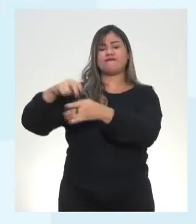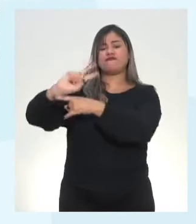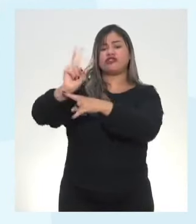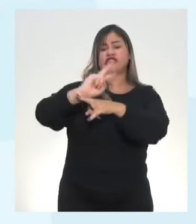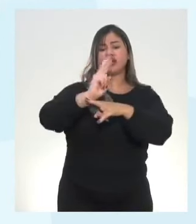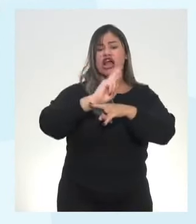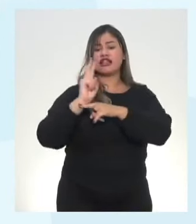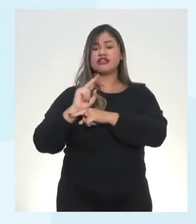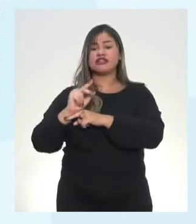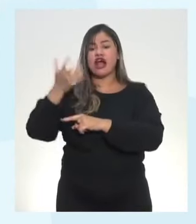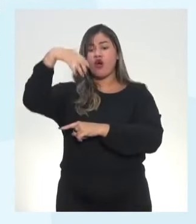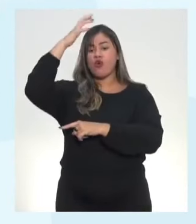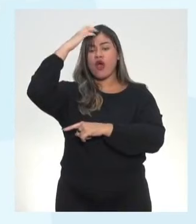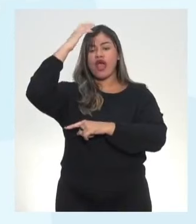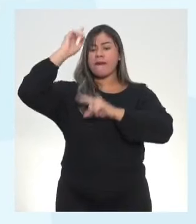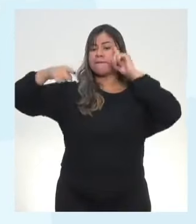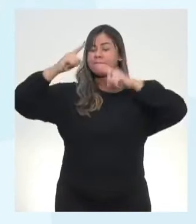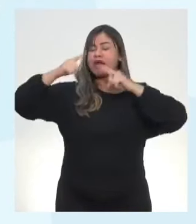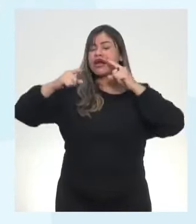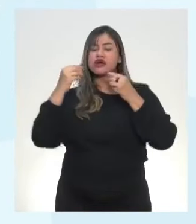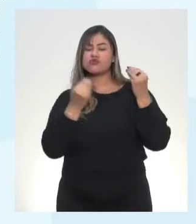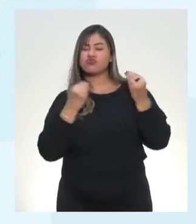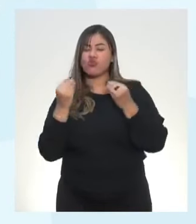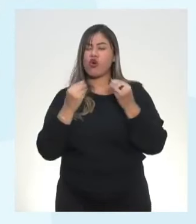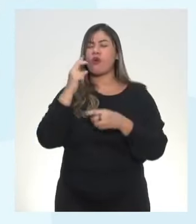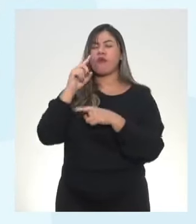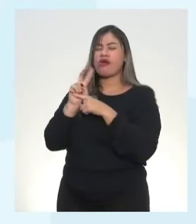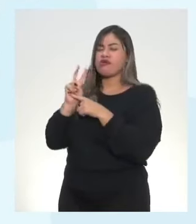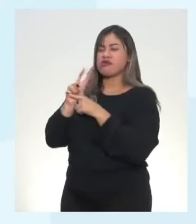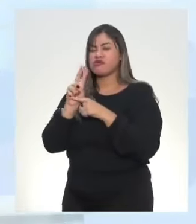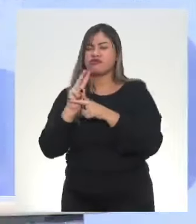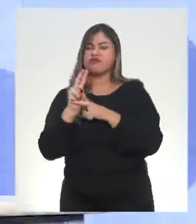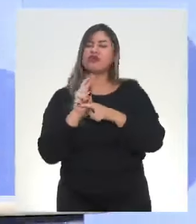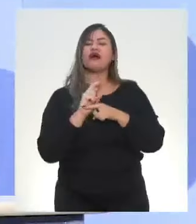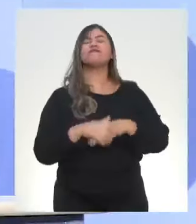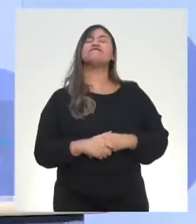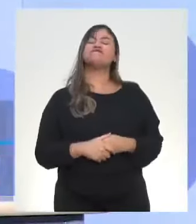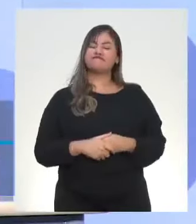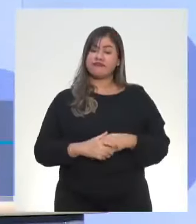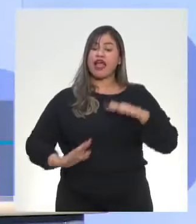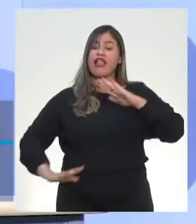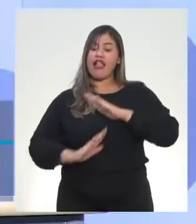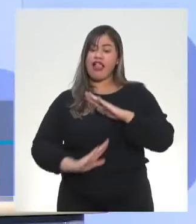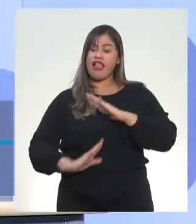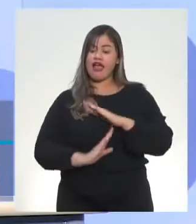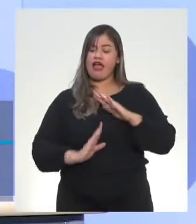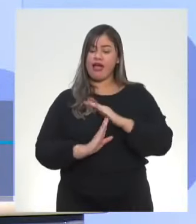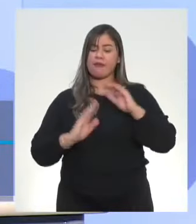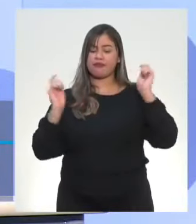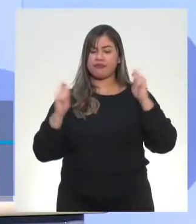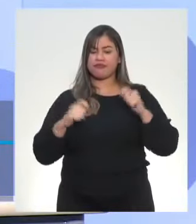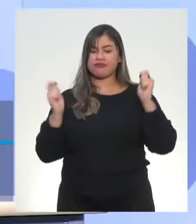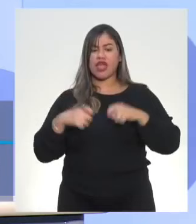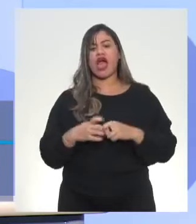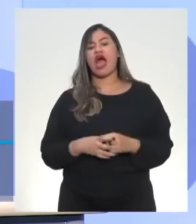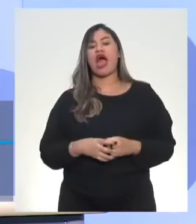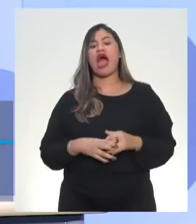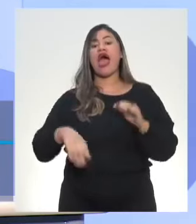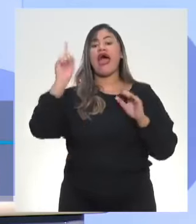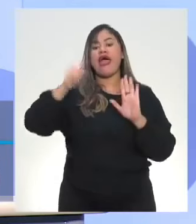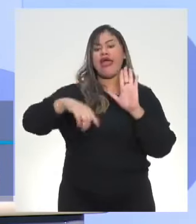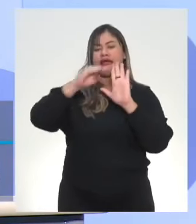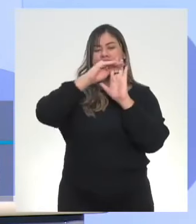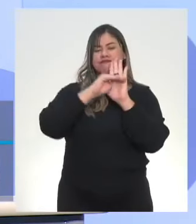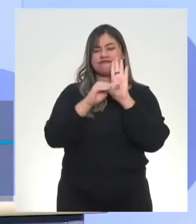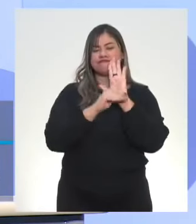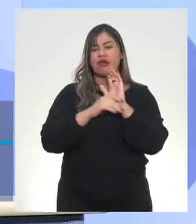fiscalizar e impor limites ao poder do monarca, né? Então, é uma forma aí de regular